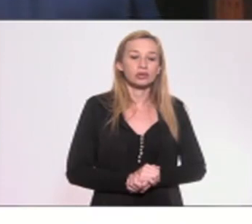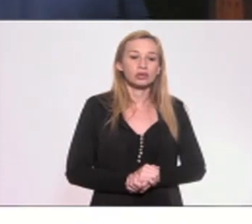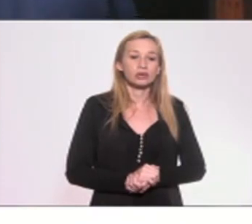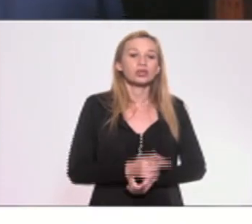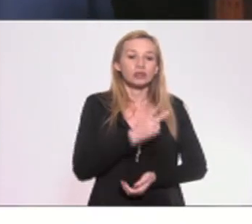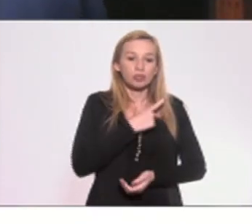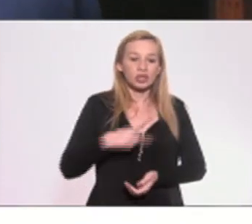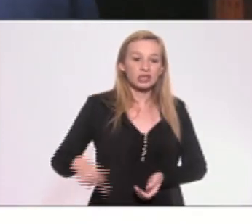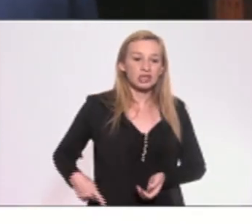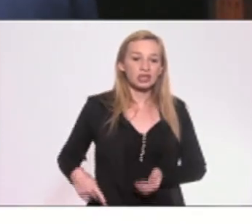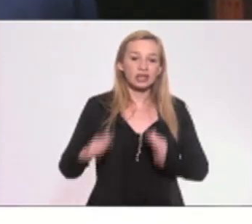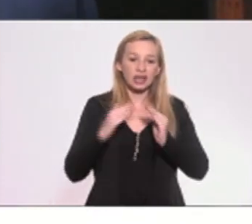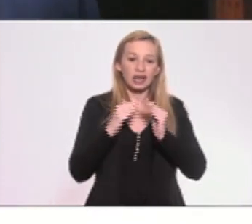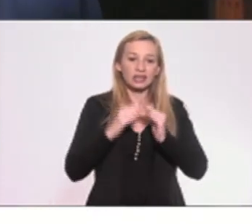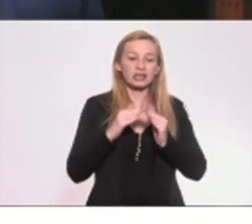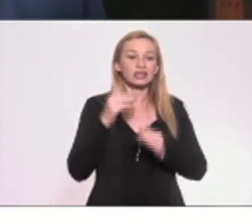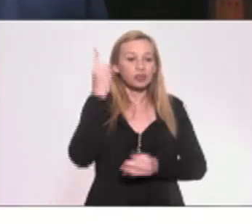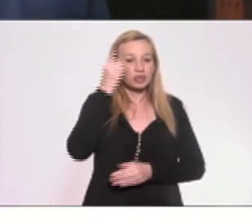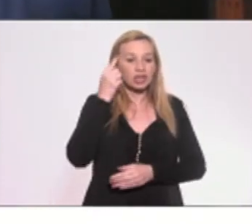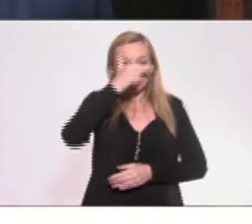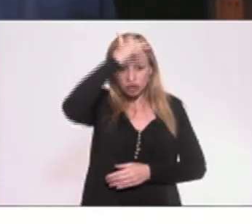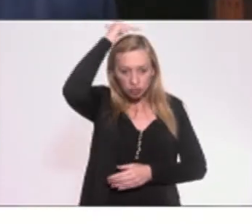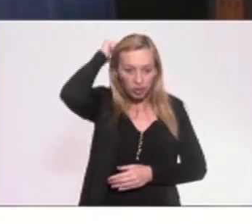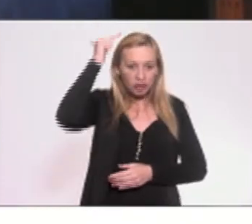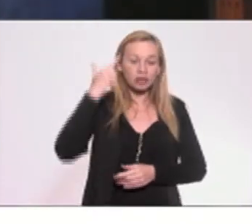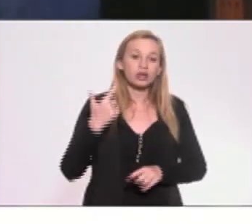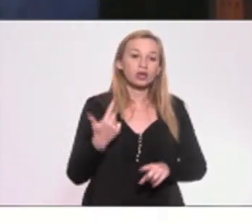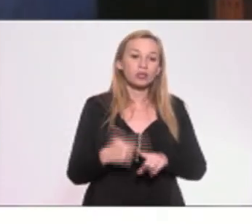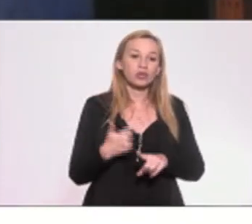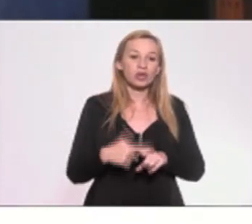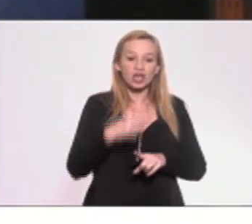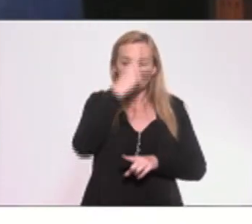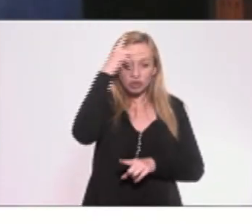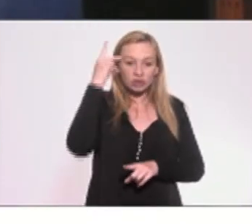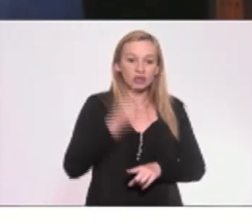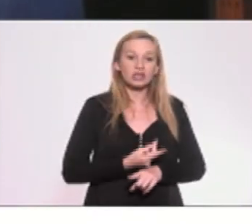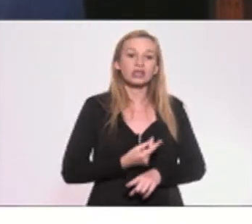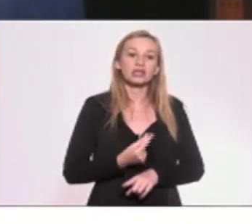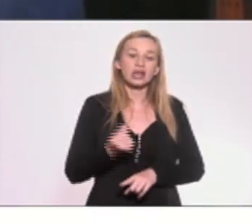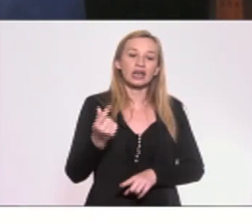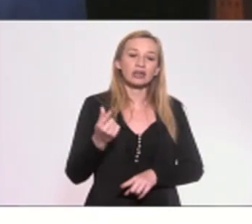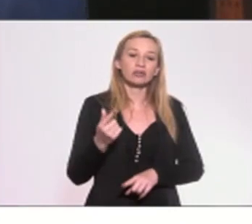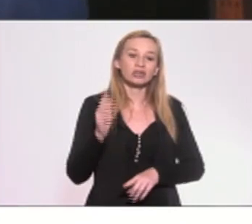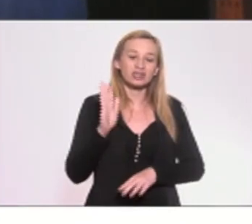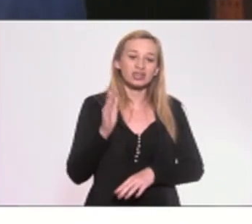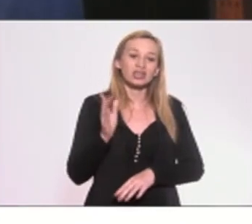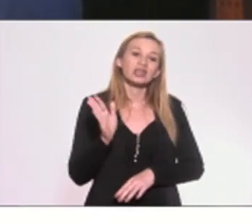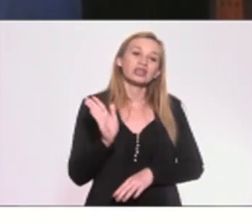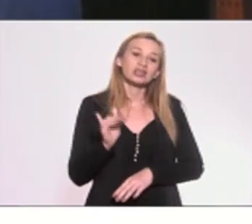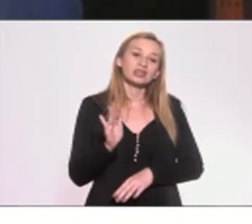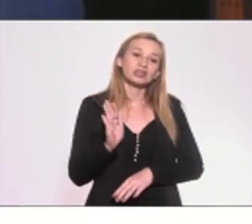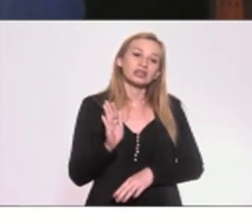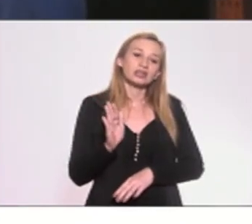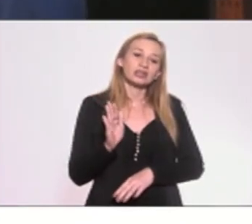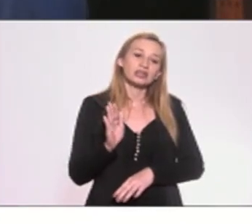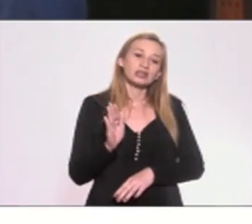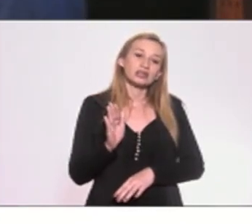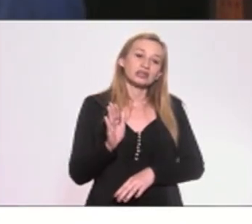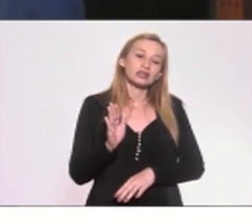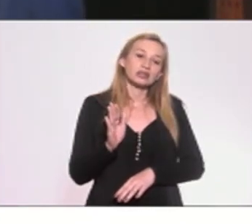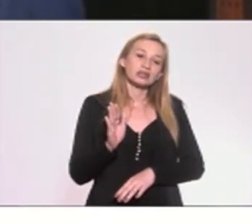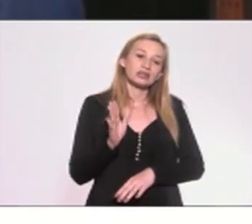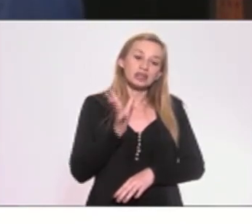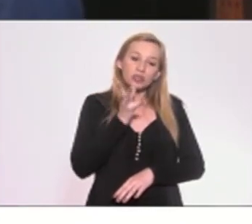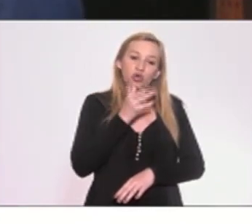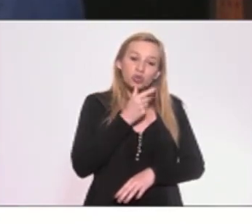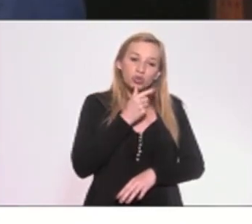a pedido do presidente da casa, deputado Luiz Paulo, que o pessoal saiu mais tarde, ficaram alguns deputados, pediu aos deputados que depois, os deputados